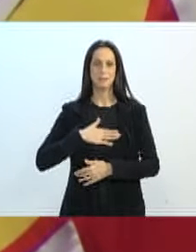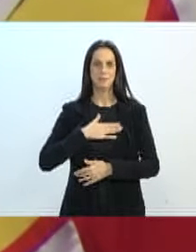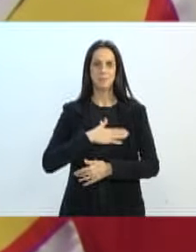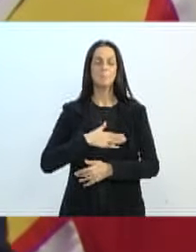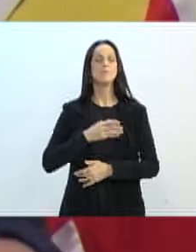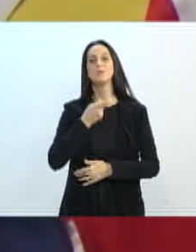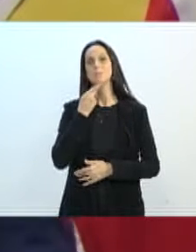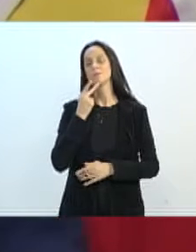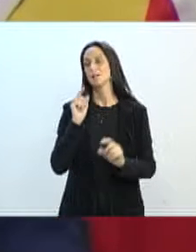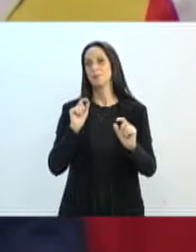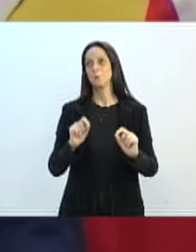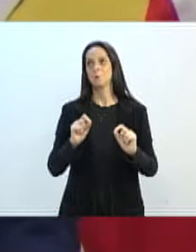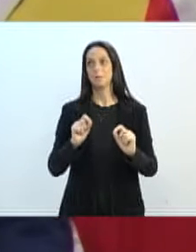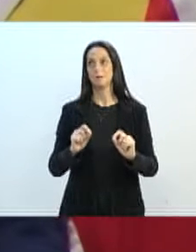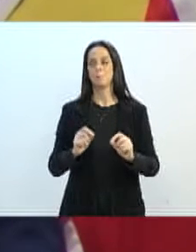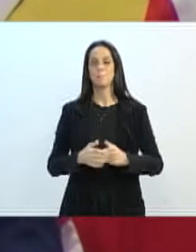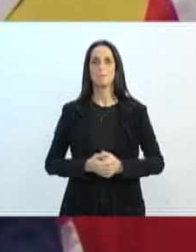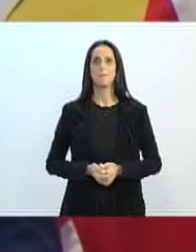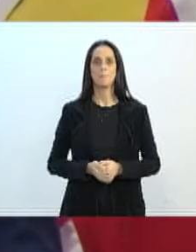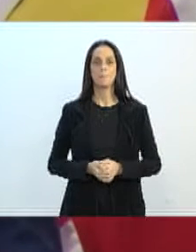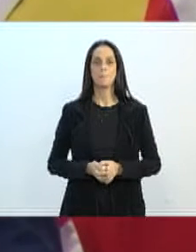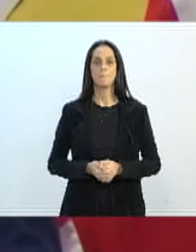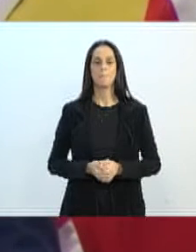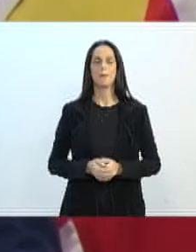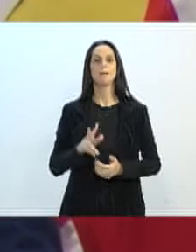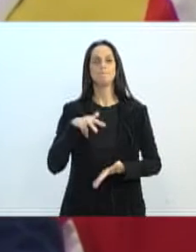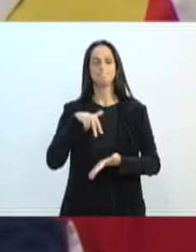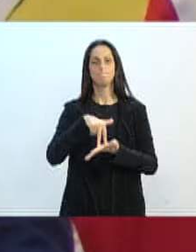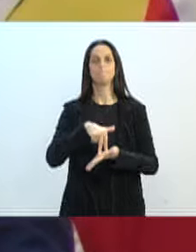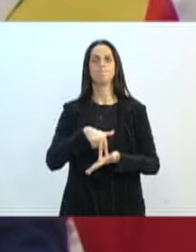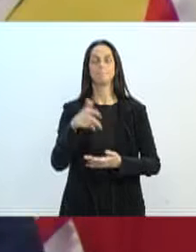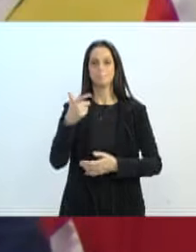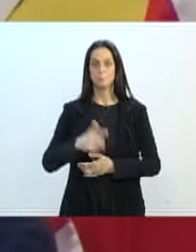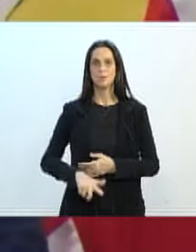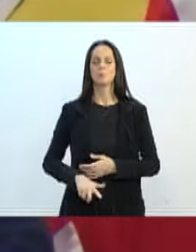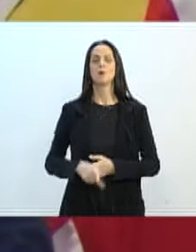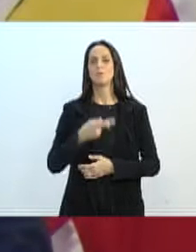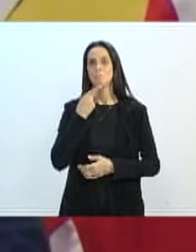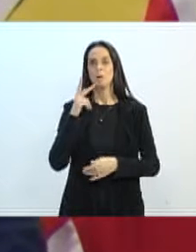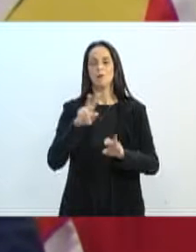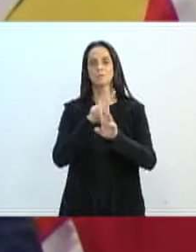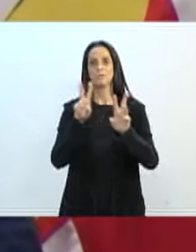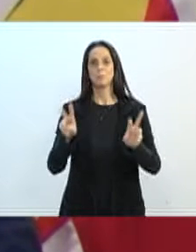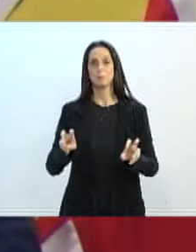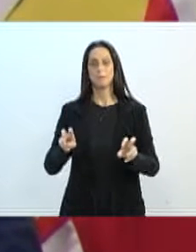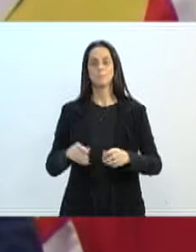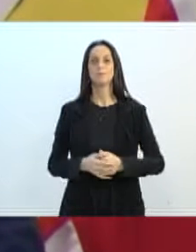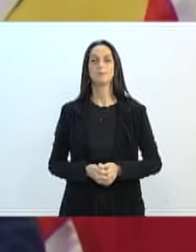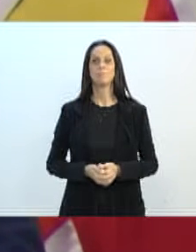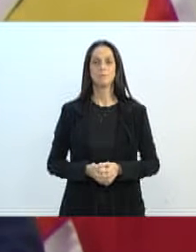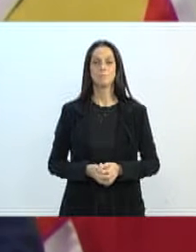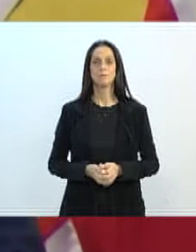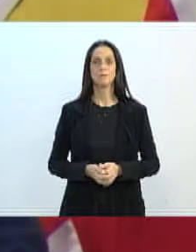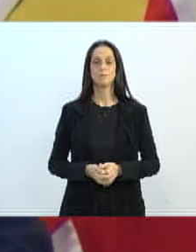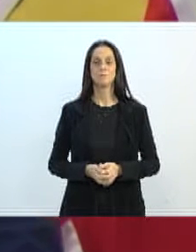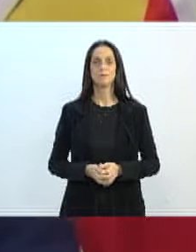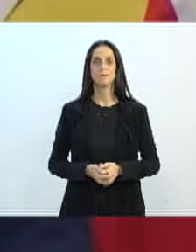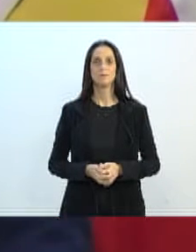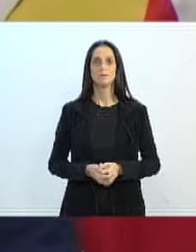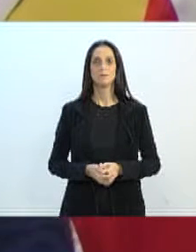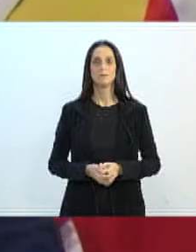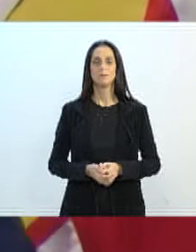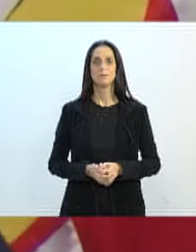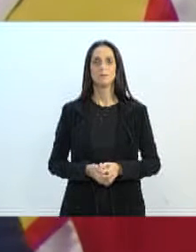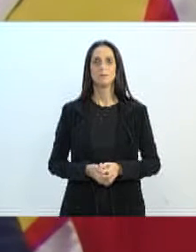de também me posicionar aqui mais uma vez a respeito da questão